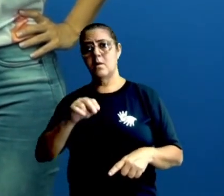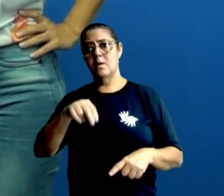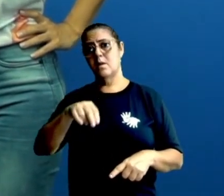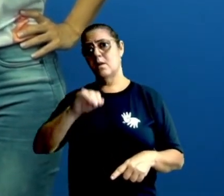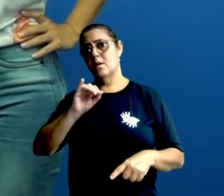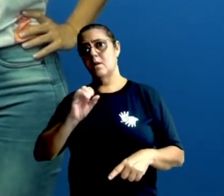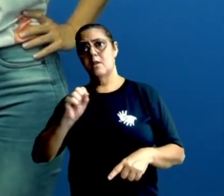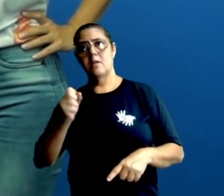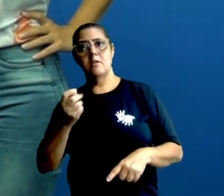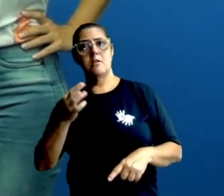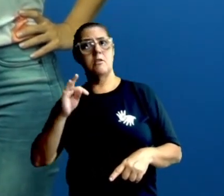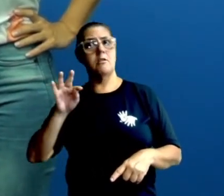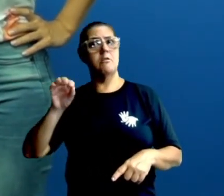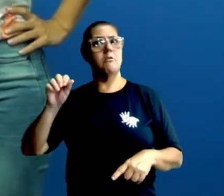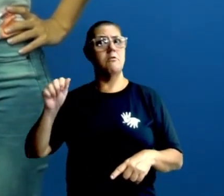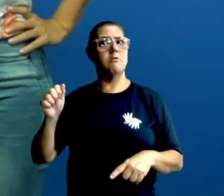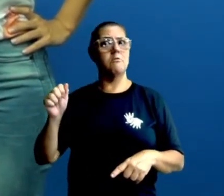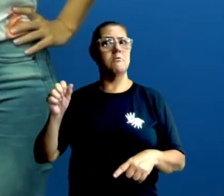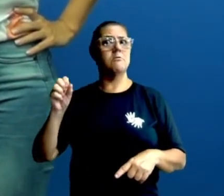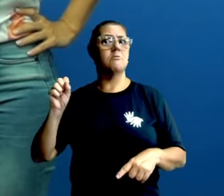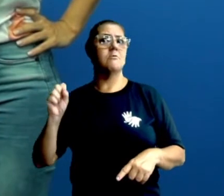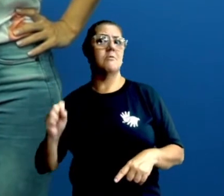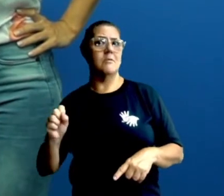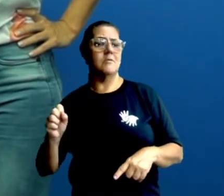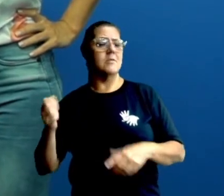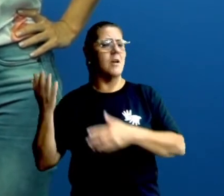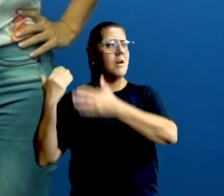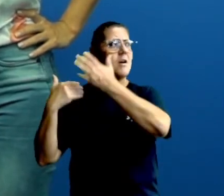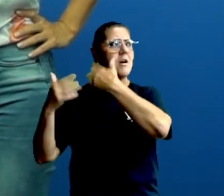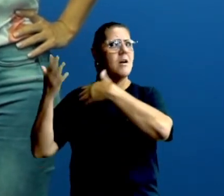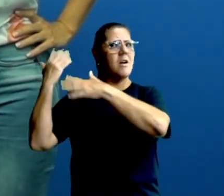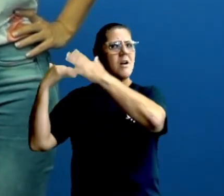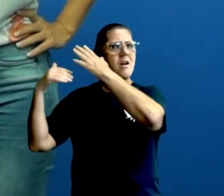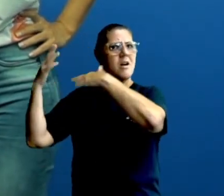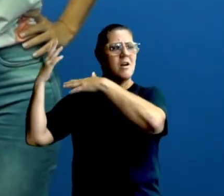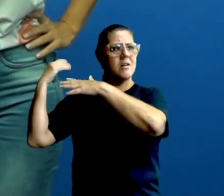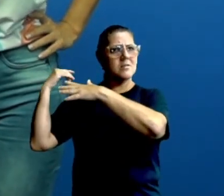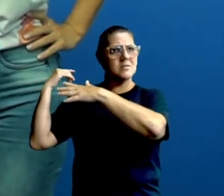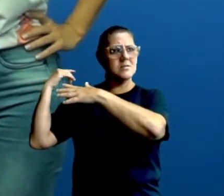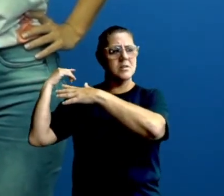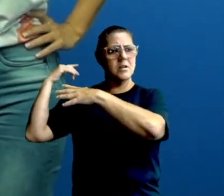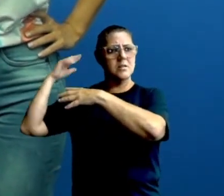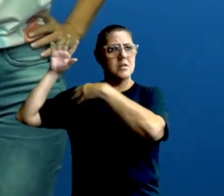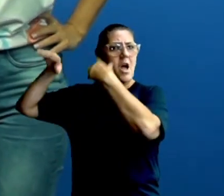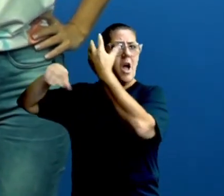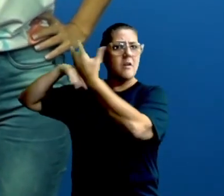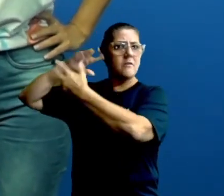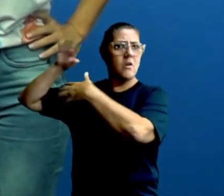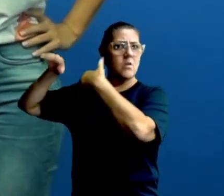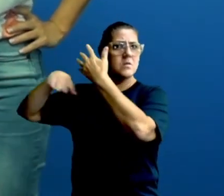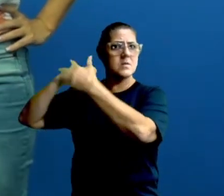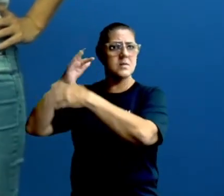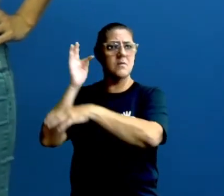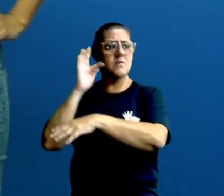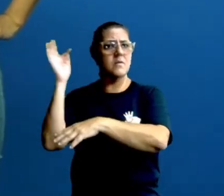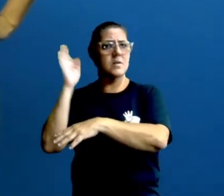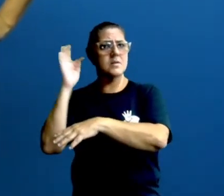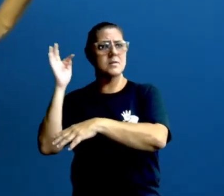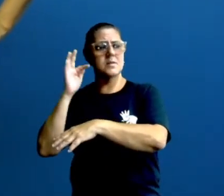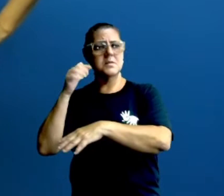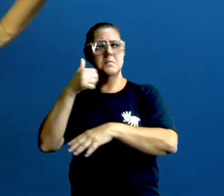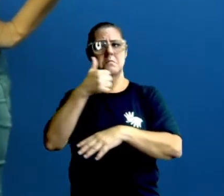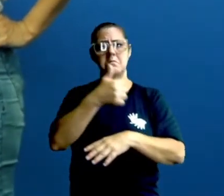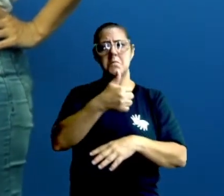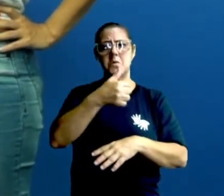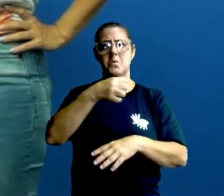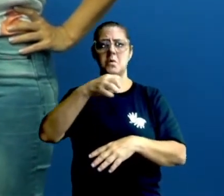lá desenvolvidos desde a Revolução Francesa, em 1786,